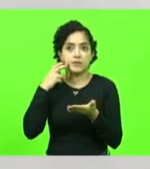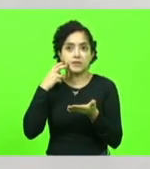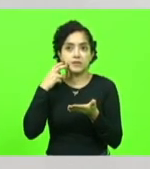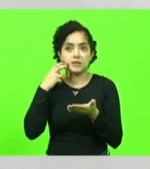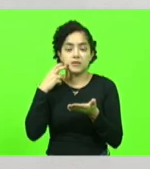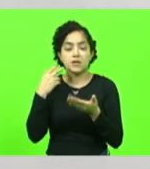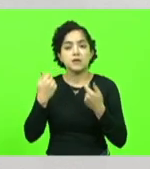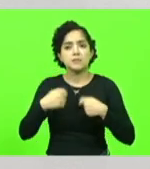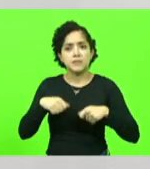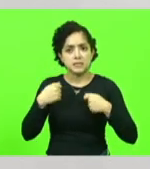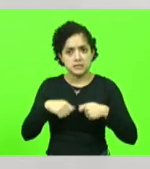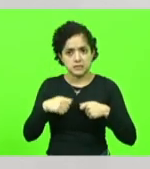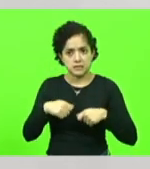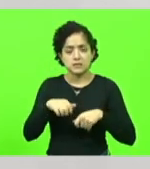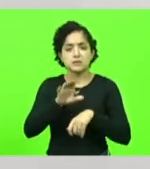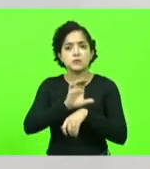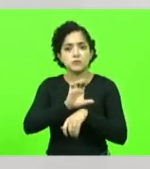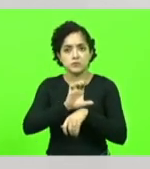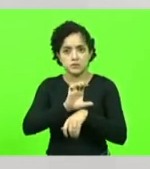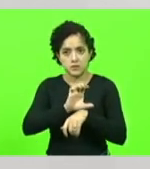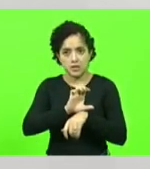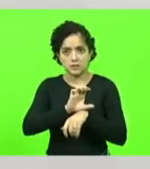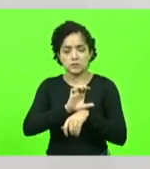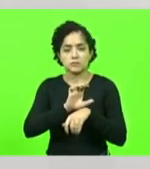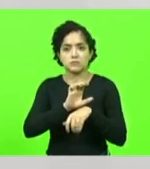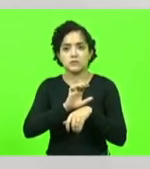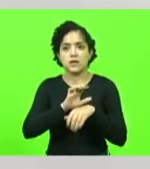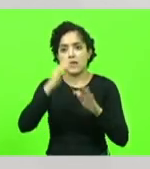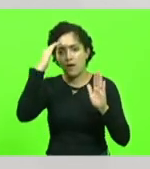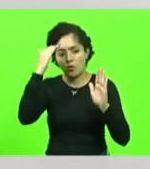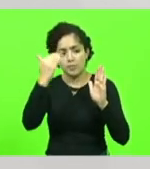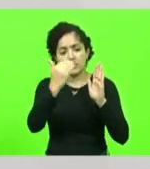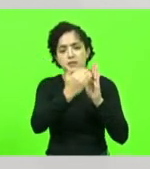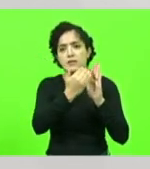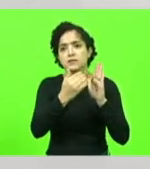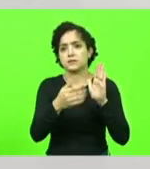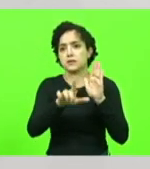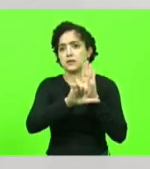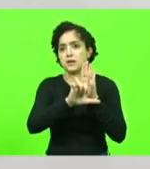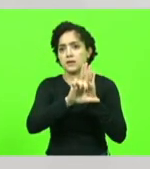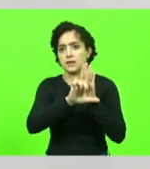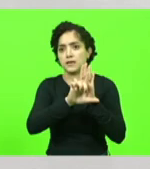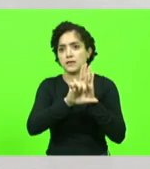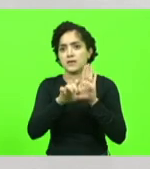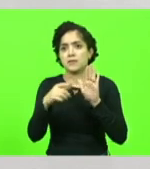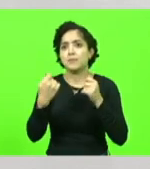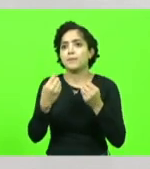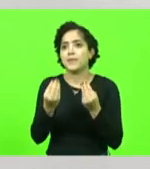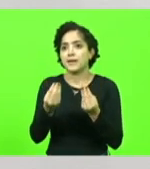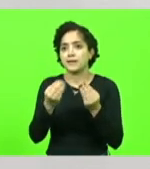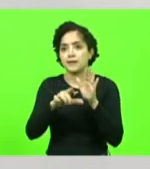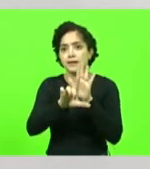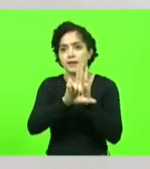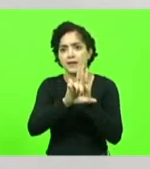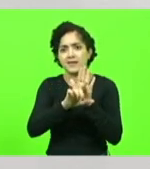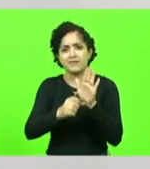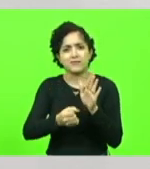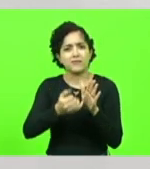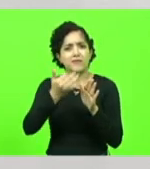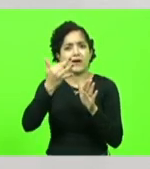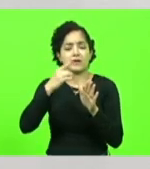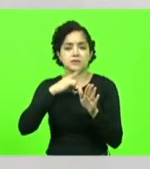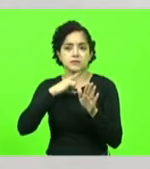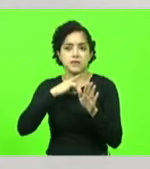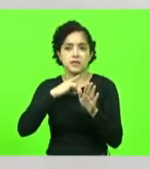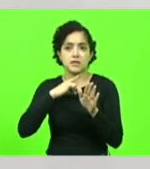gente precisa que o Estado, de fato, aplique a lei. Porque não adianta nós termos leis, e como tem várias leis, e só